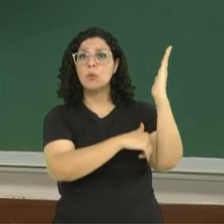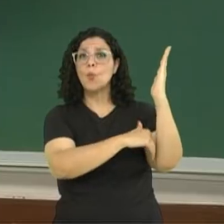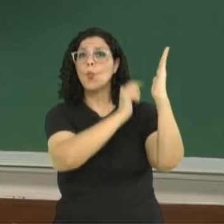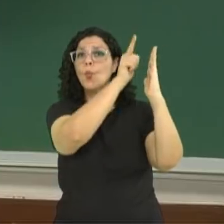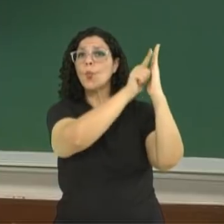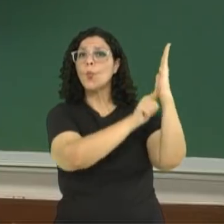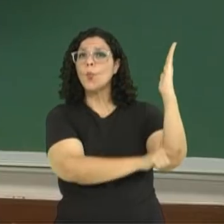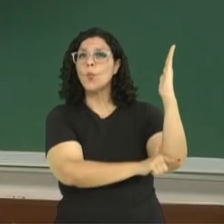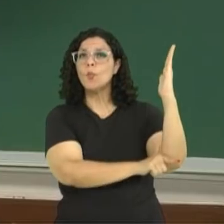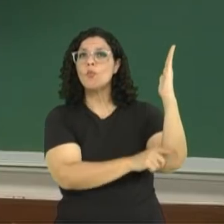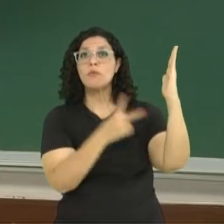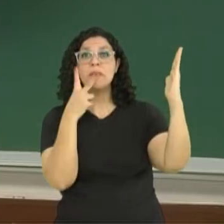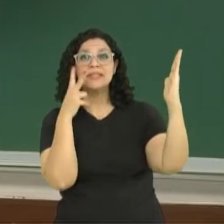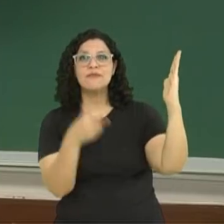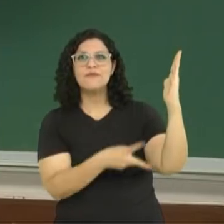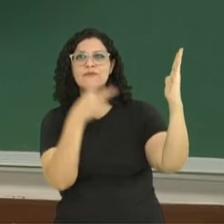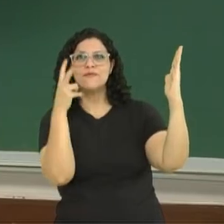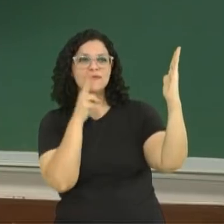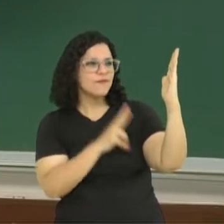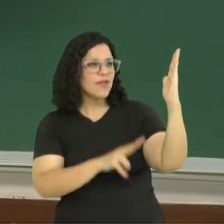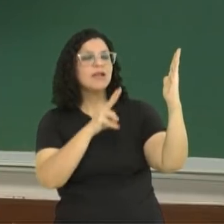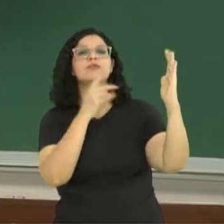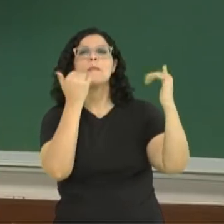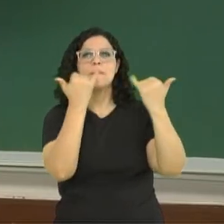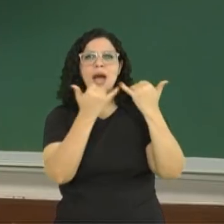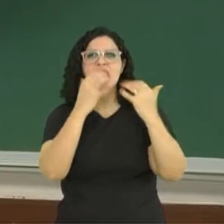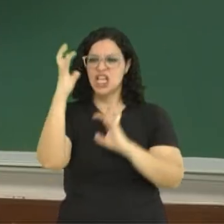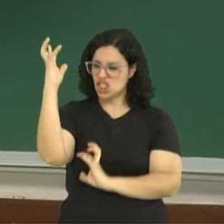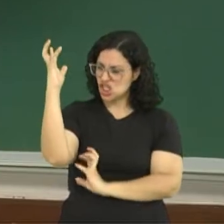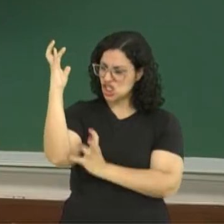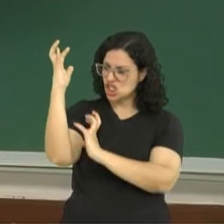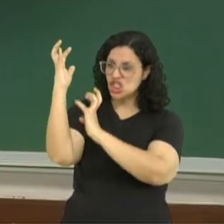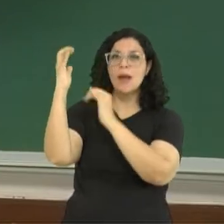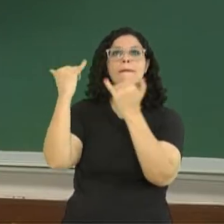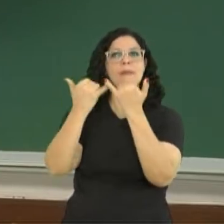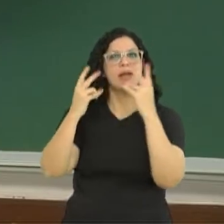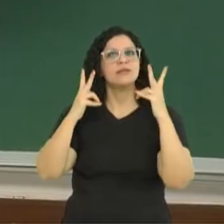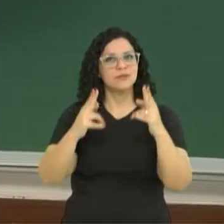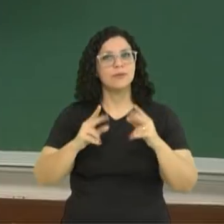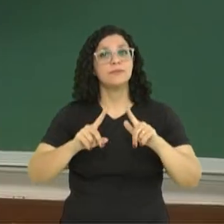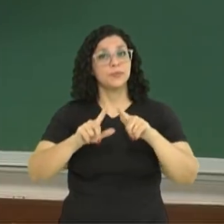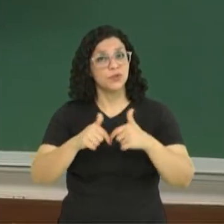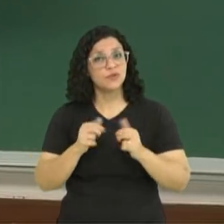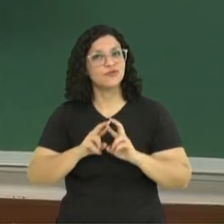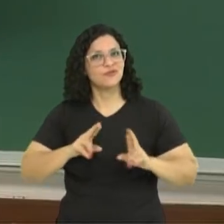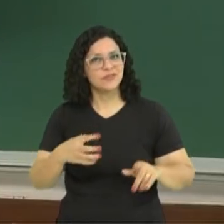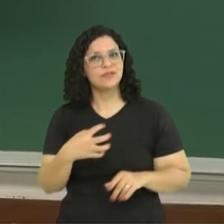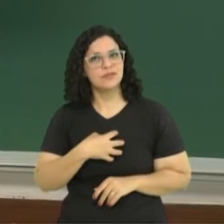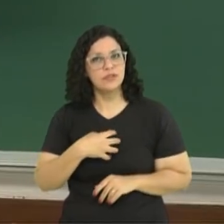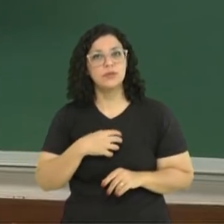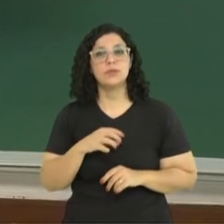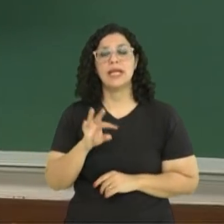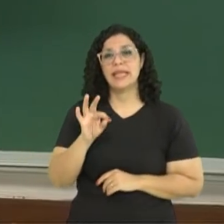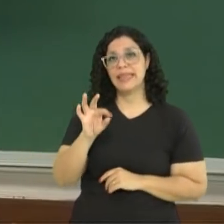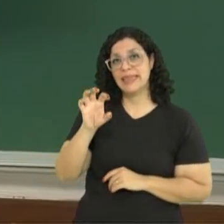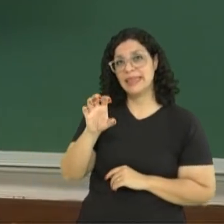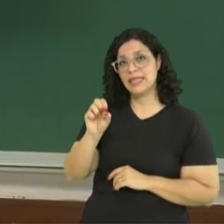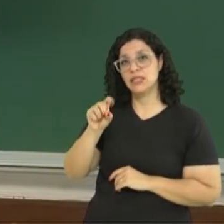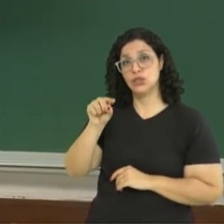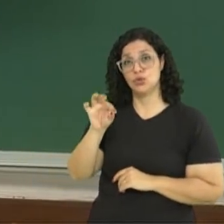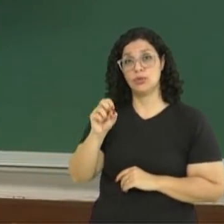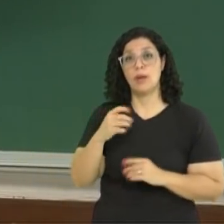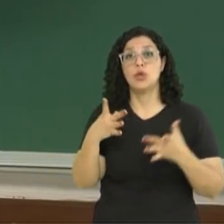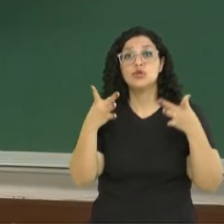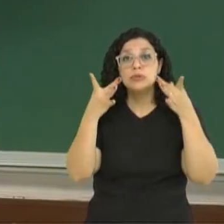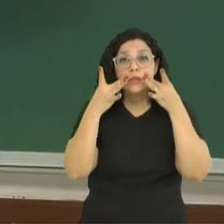sentir ele lisinho, você não vai sentir nenhuma sensação. Mas visualmente você vai ver que existe a textura. Então essa é a diferença, que a textura ela pode ser visual